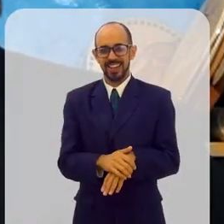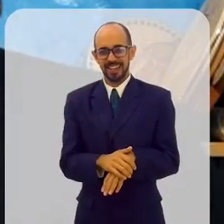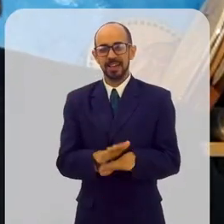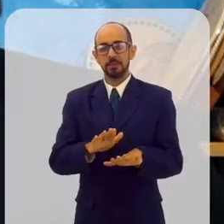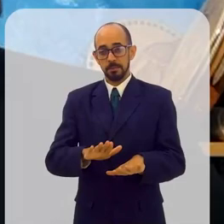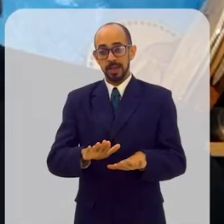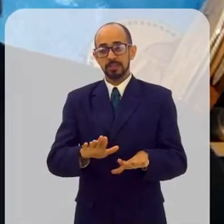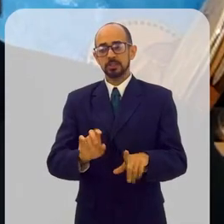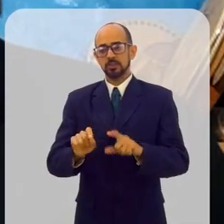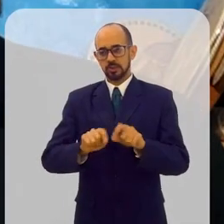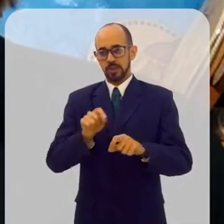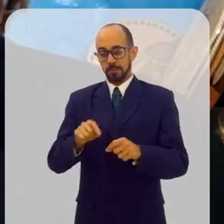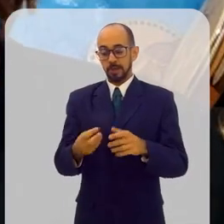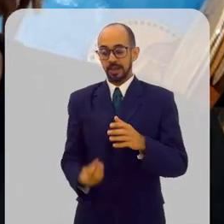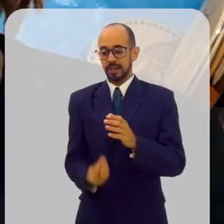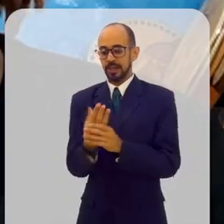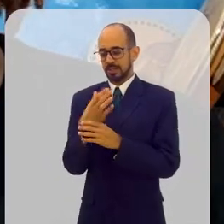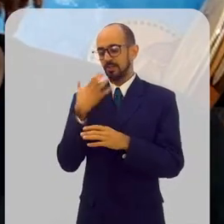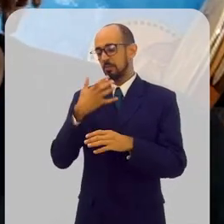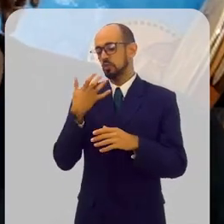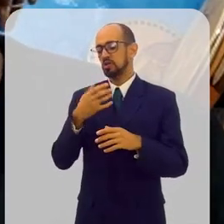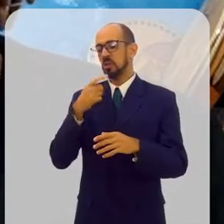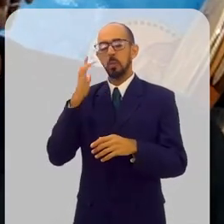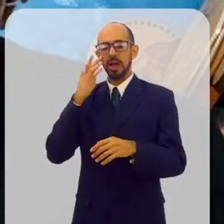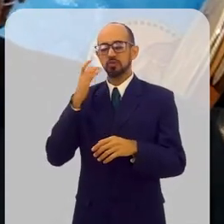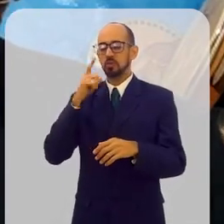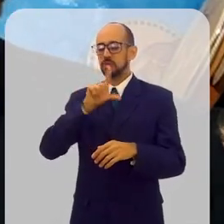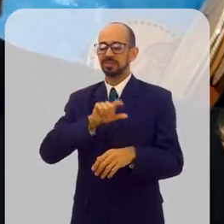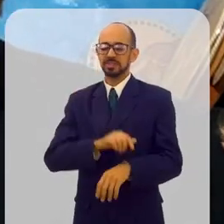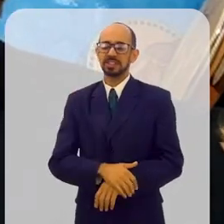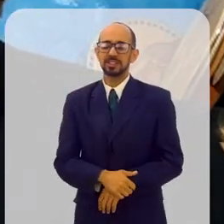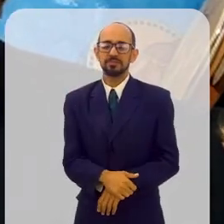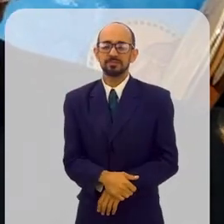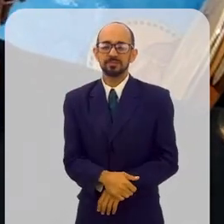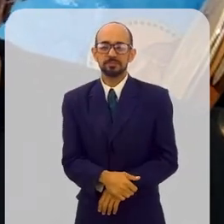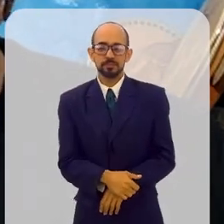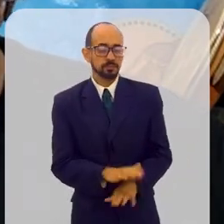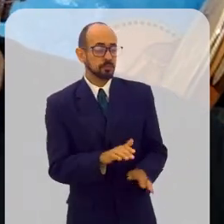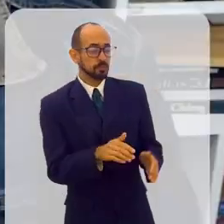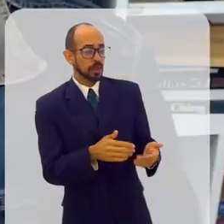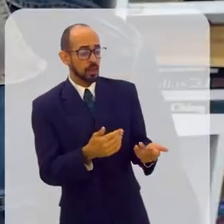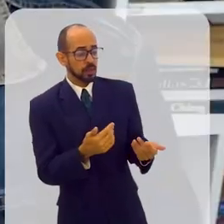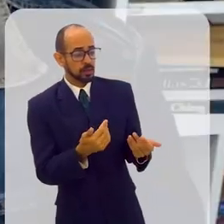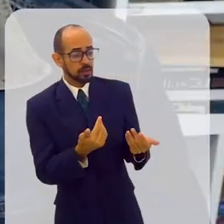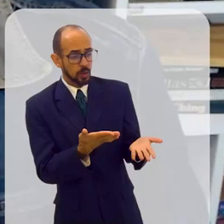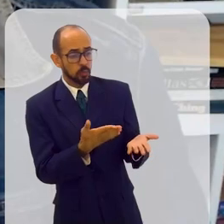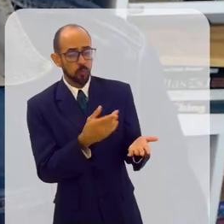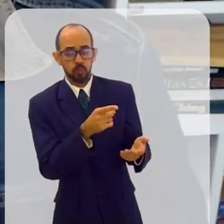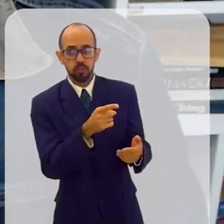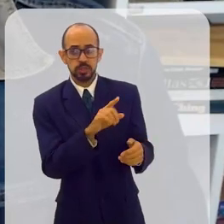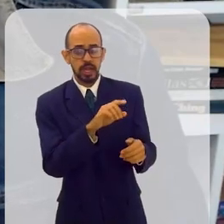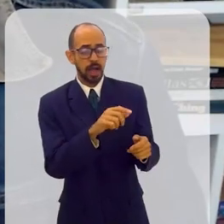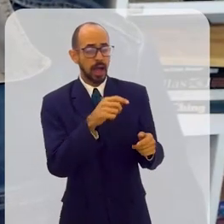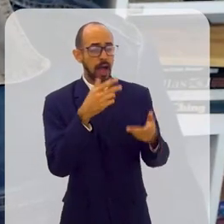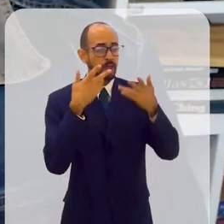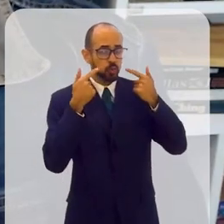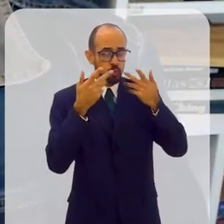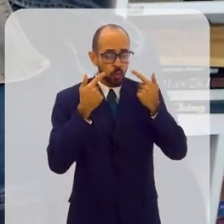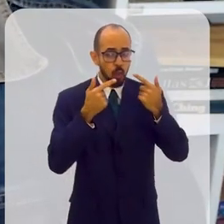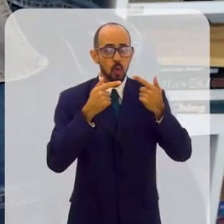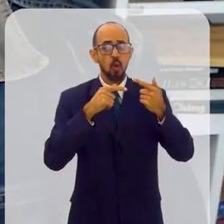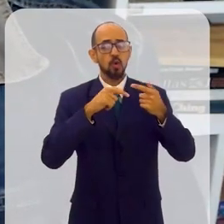campo aí. Enfim, mas para composição eu acho que eu daria conta, assim, daria bem. Agora, James, além de